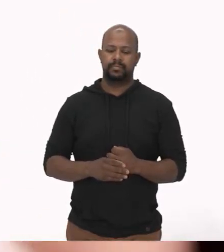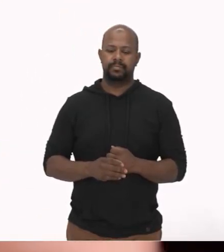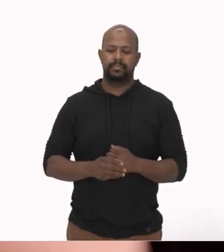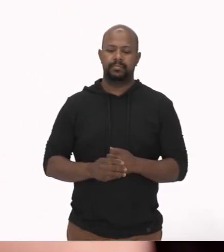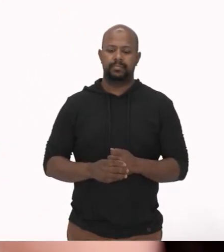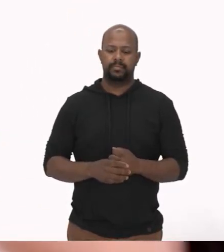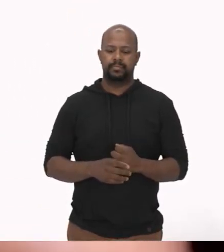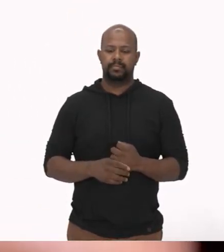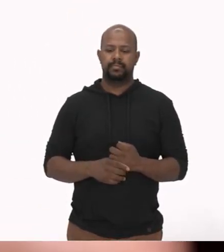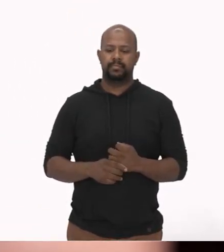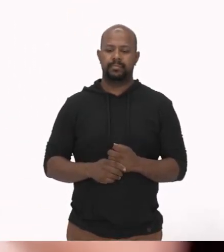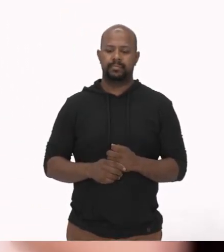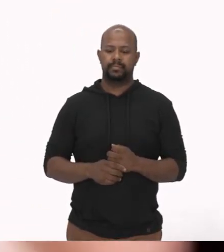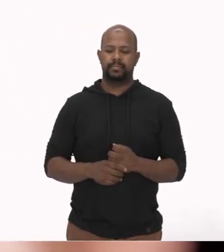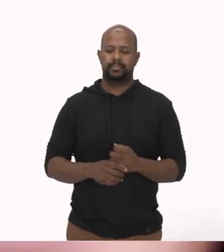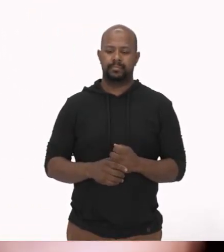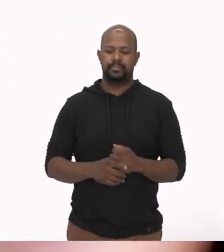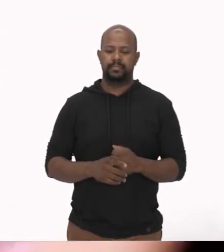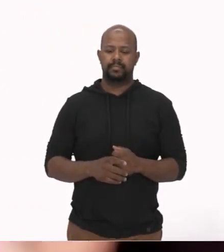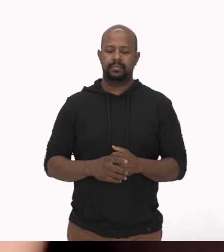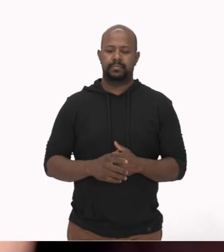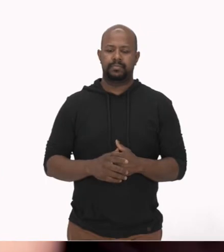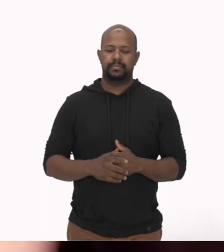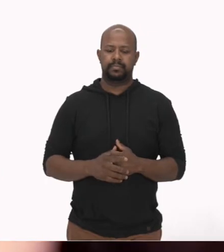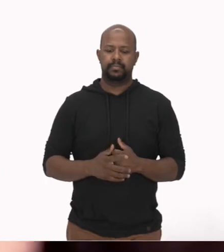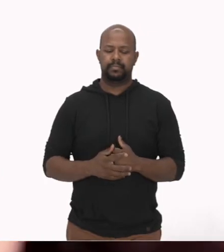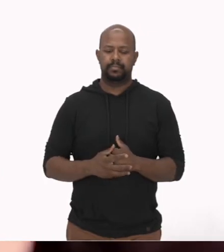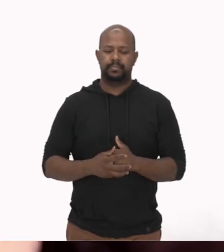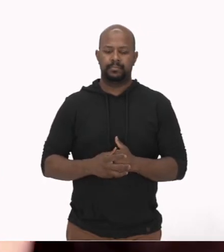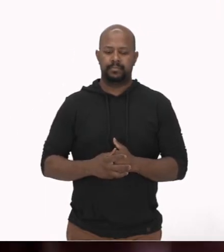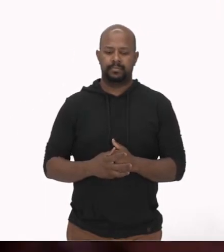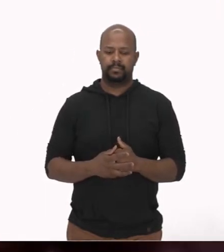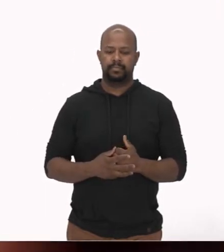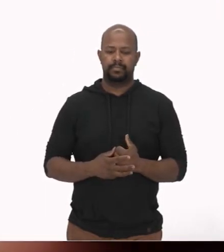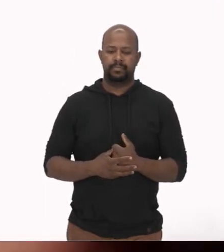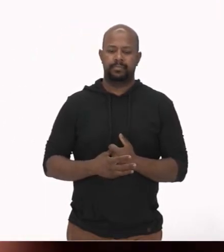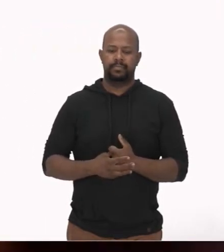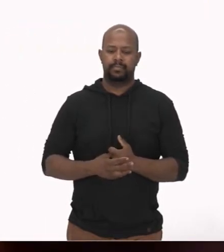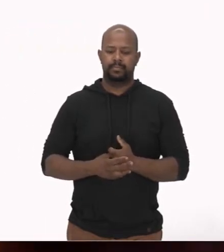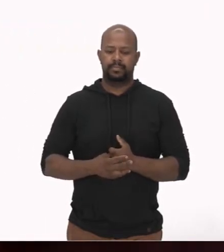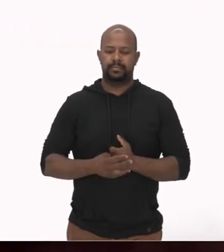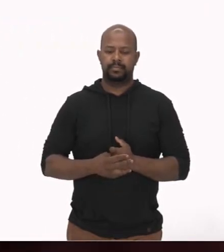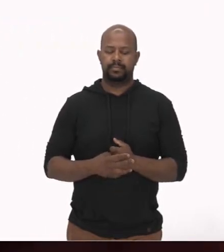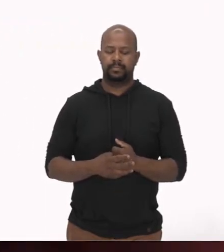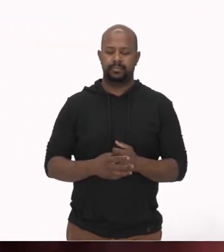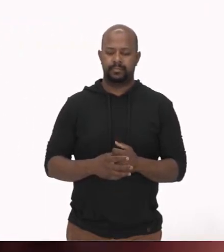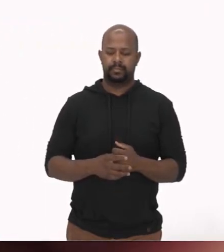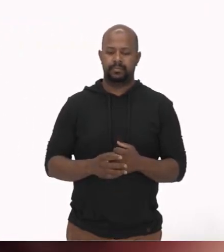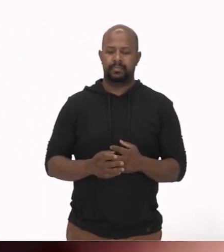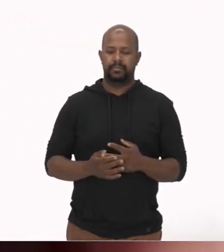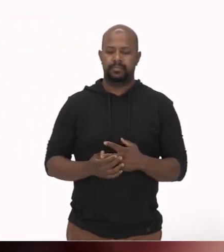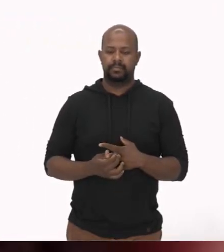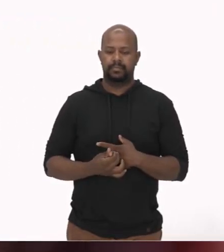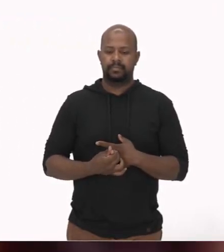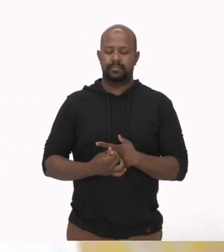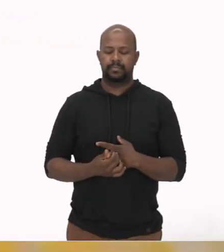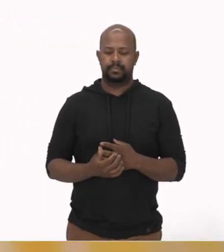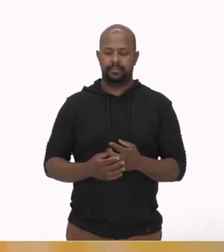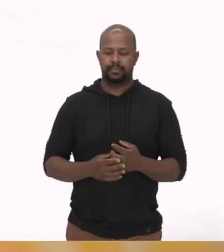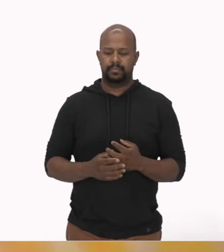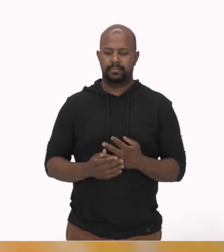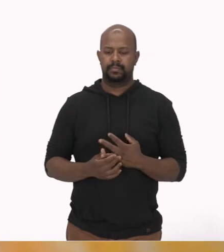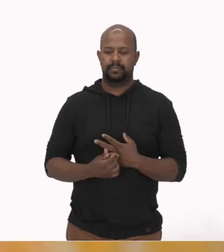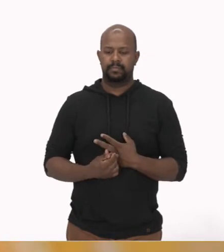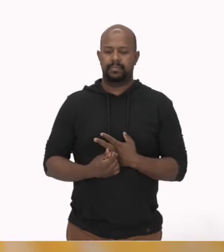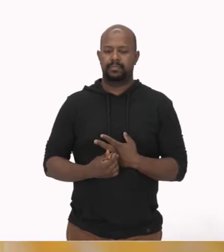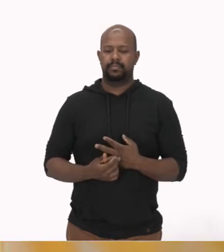Today we're going to play a game, kind of like the games that we played at school. Look what I got you. I know